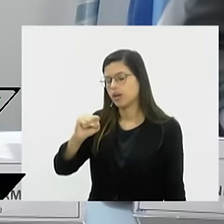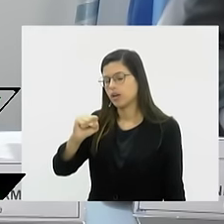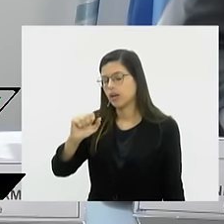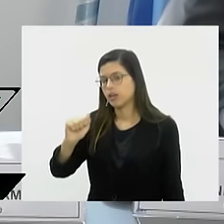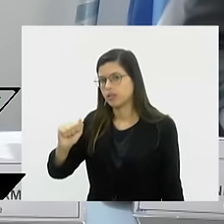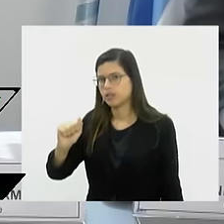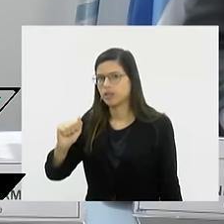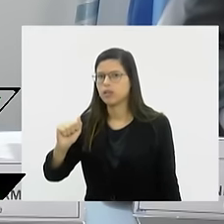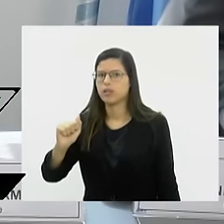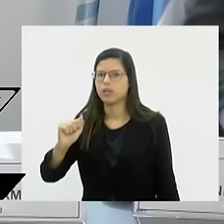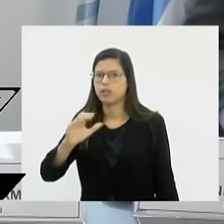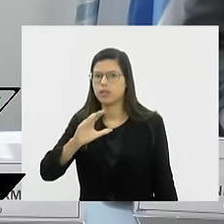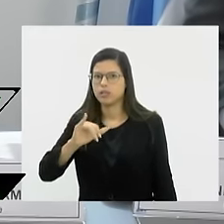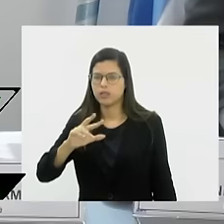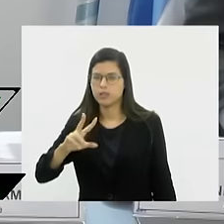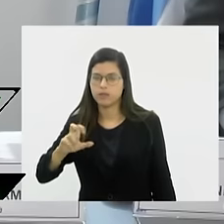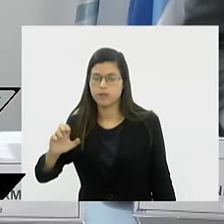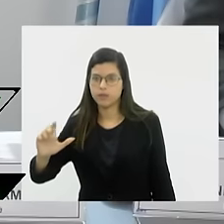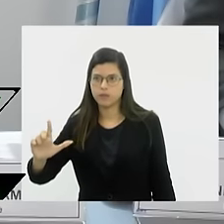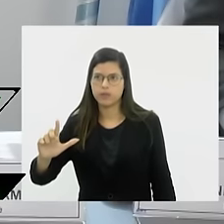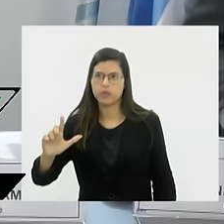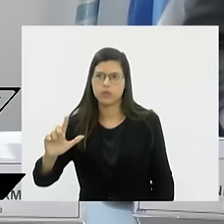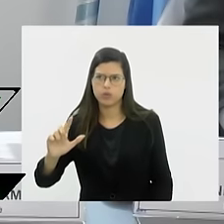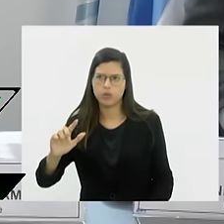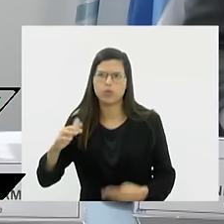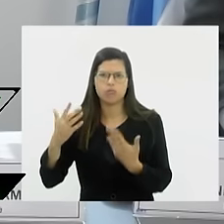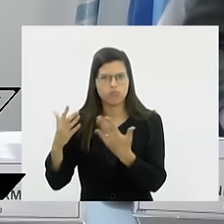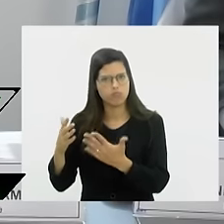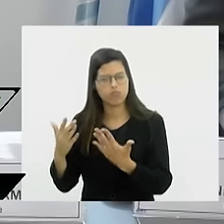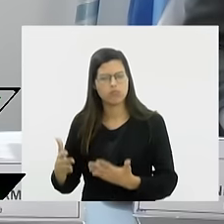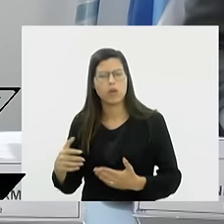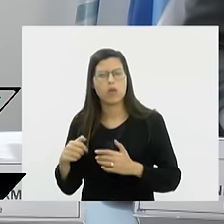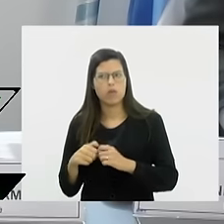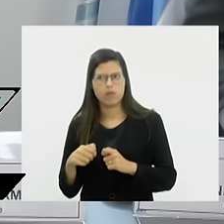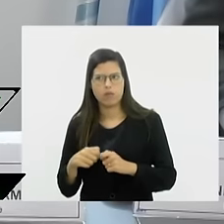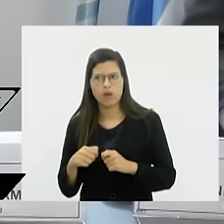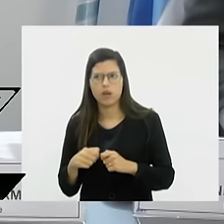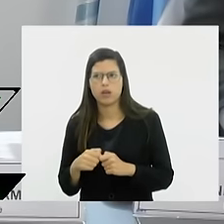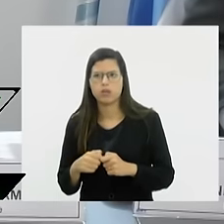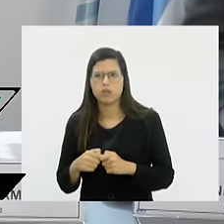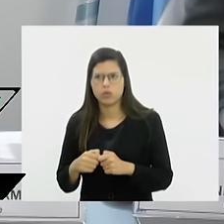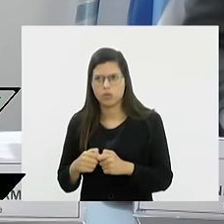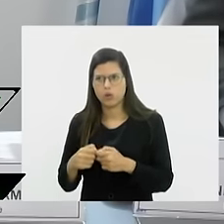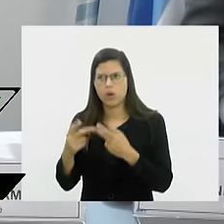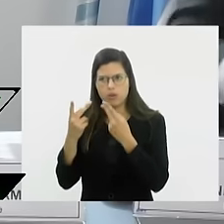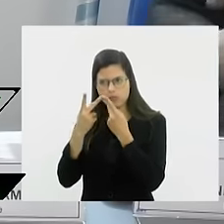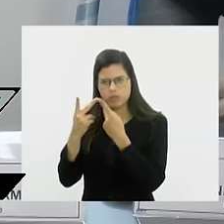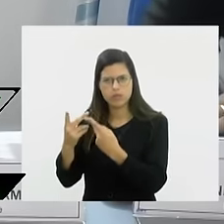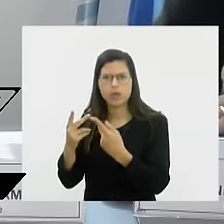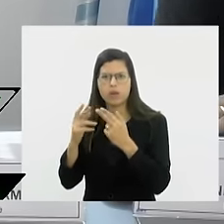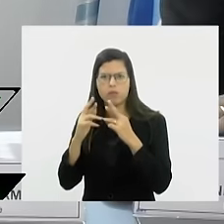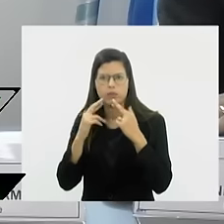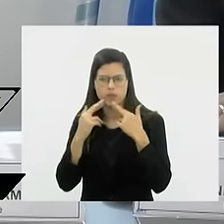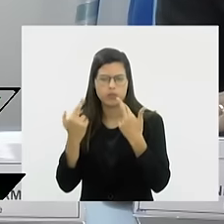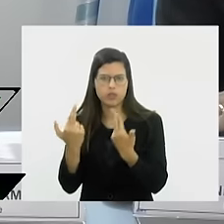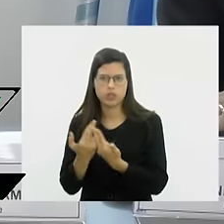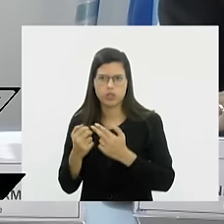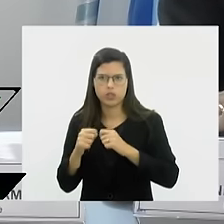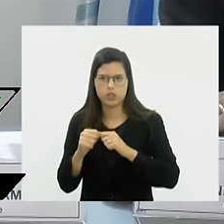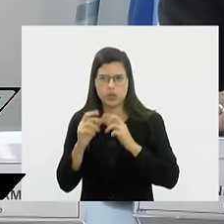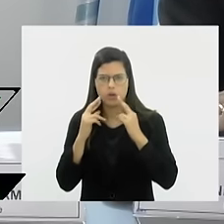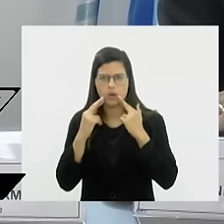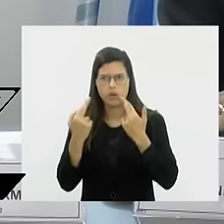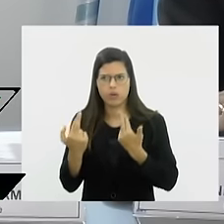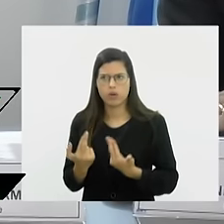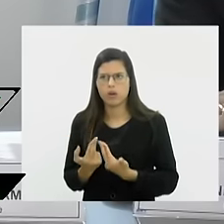feito elogios à tecnicidade da Casa Civil e o faço aqui. Tive recentemente numa reunião com Vossa Excelência no Palácio Guanabara